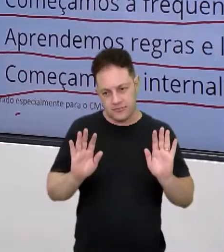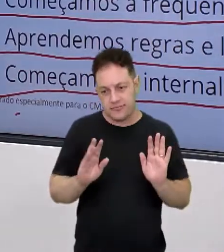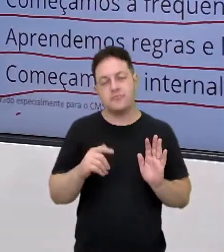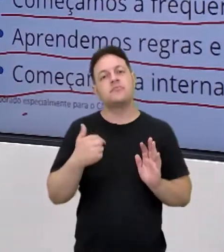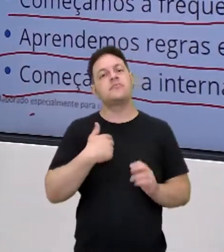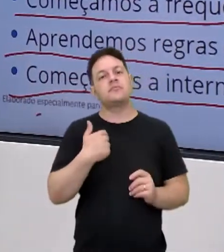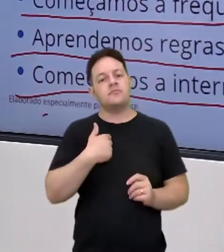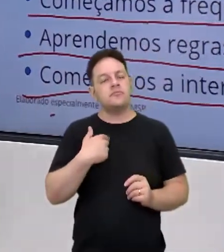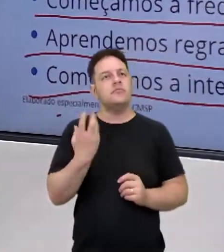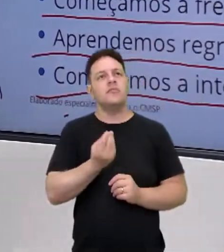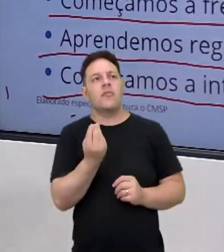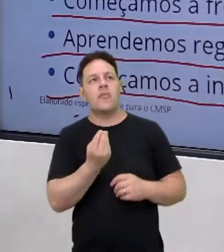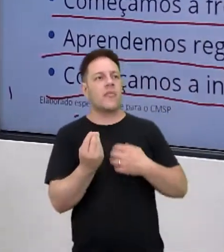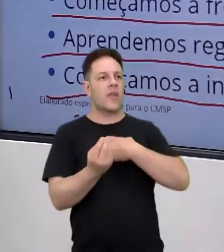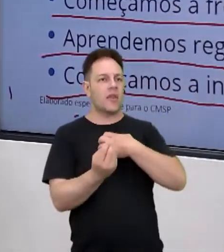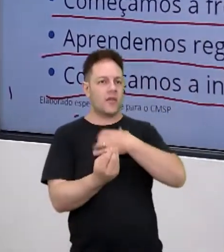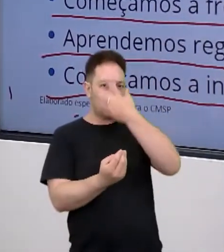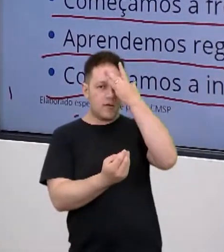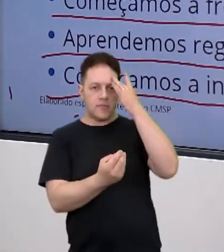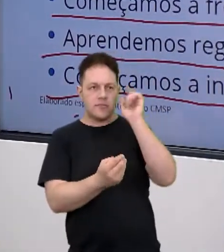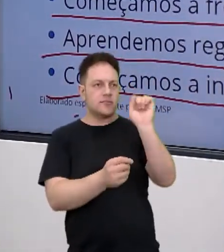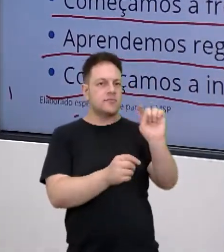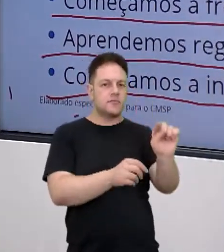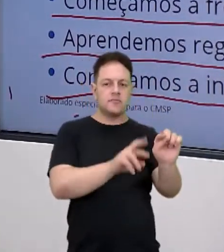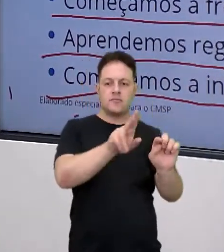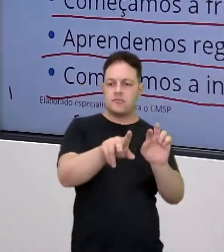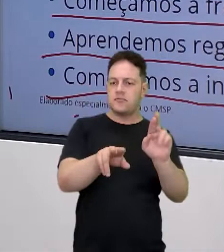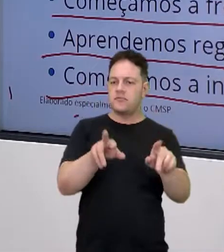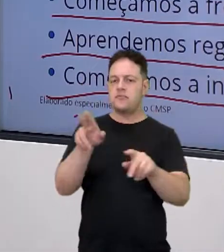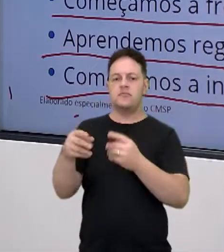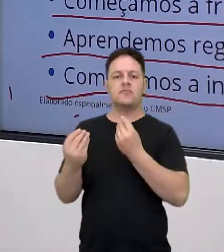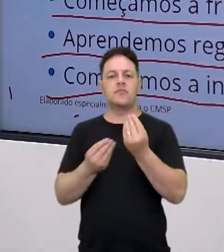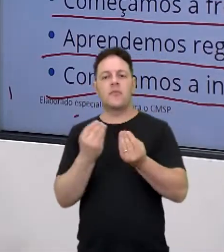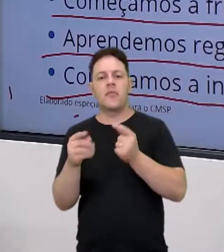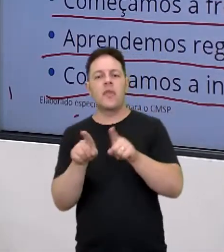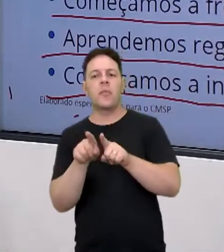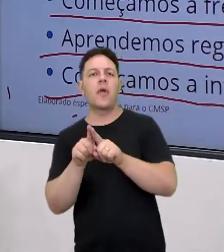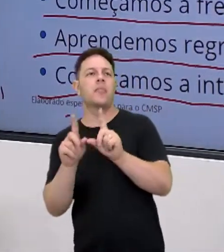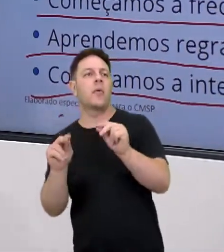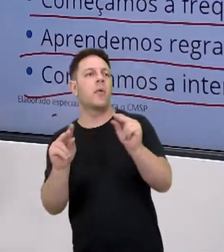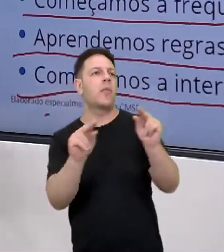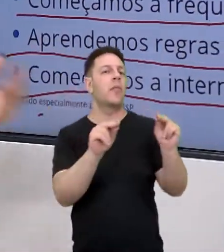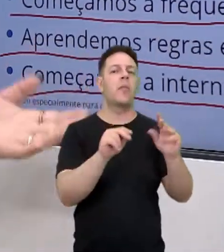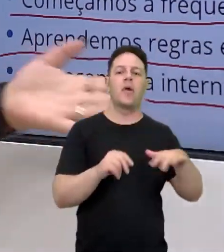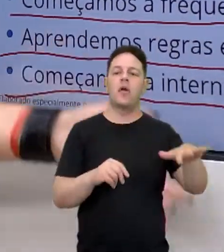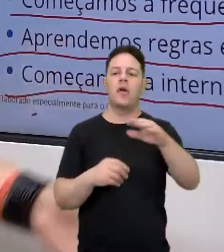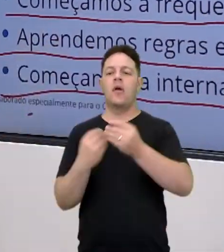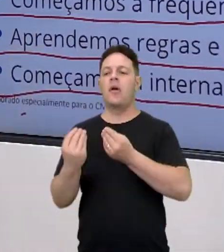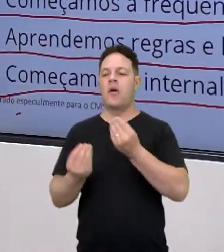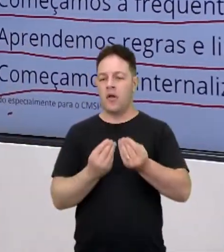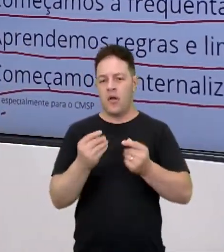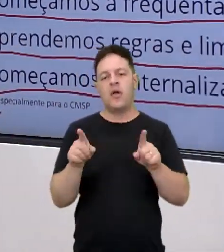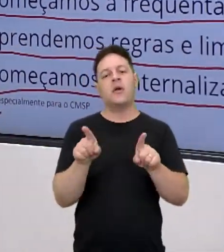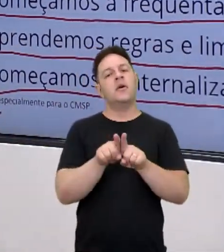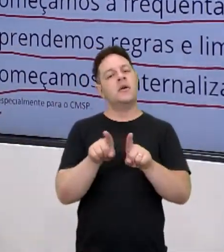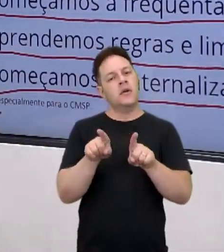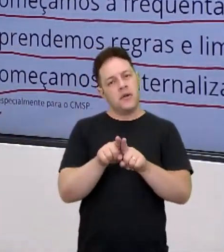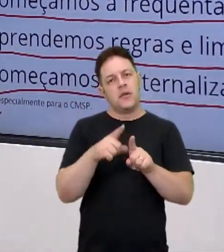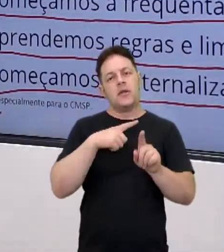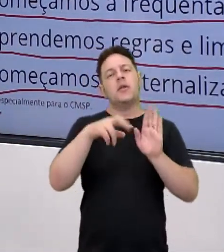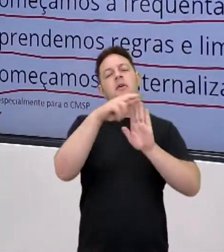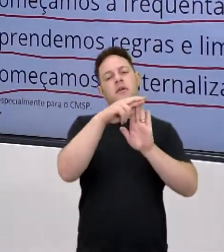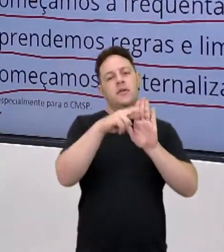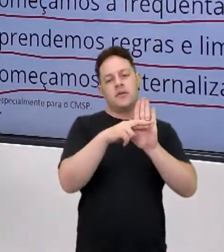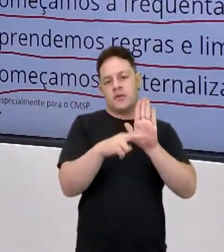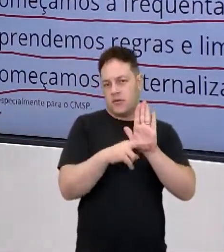eu tenho que lidar com as pessoas ao meu redor e como eu tenho que falar com cada uma delas. E a gente também começa a internalizar regras